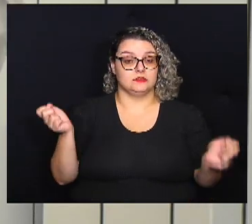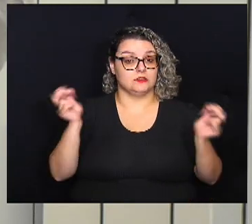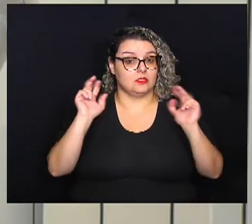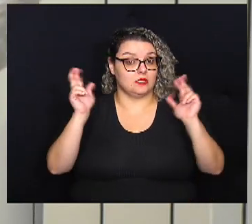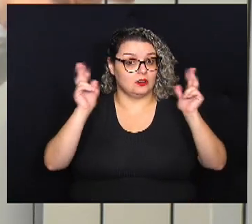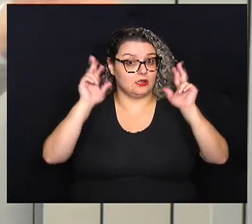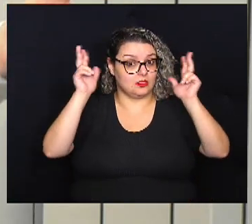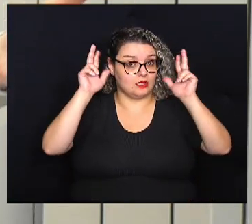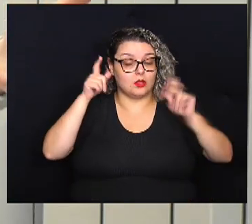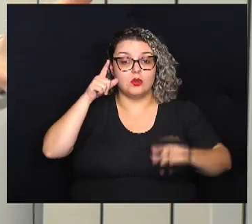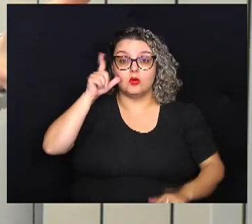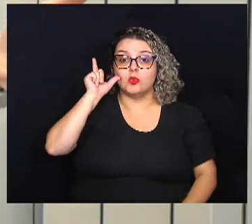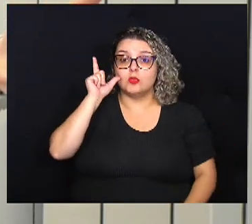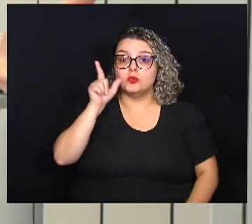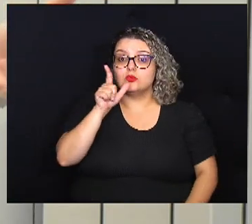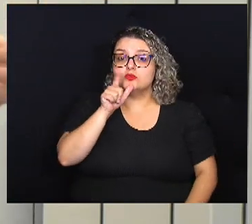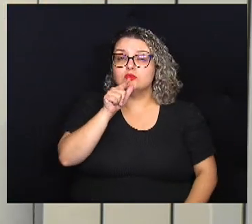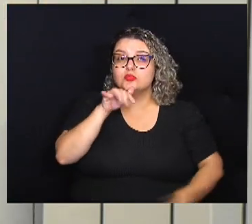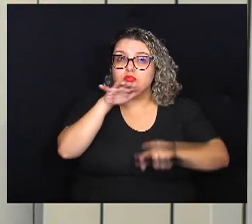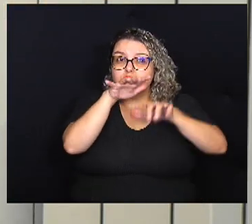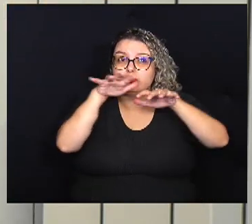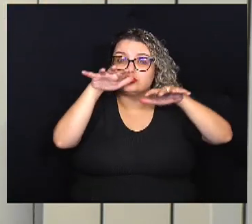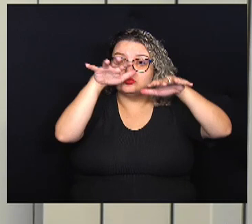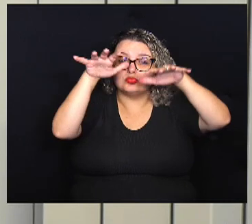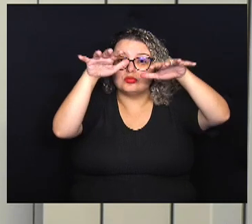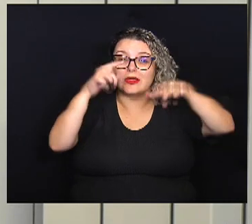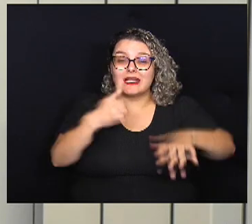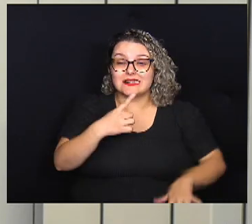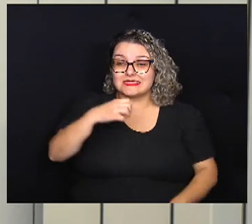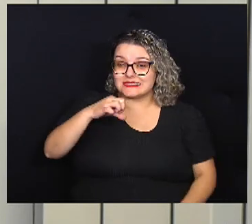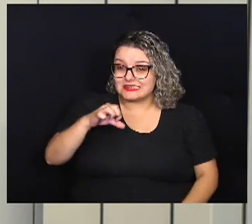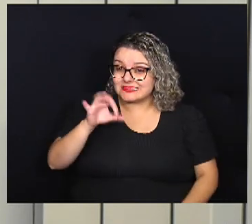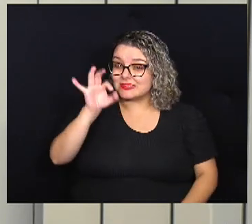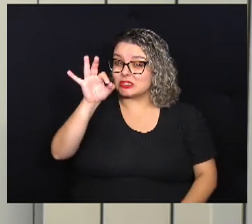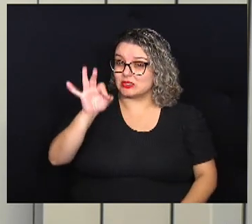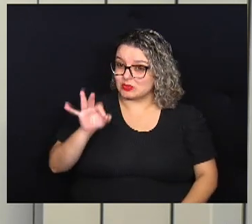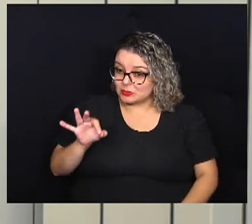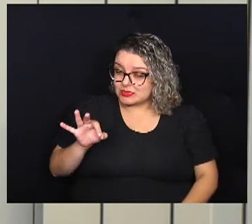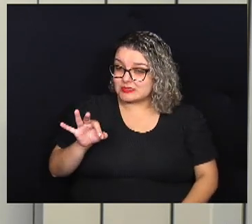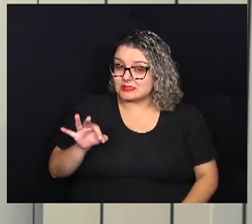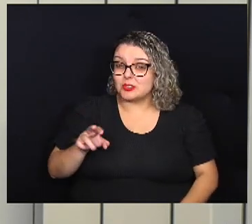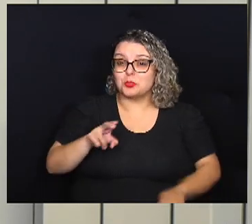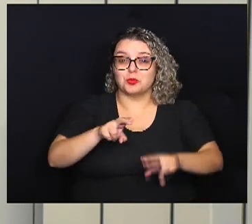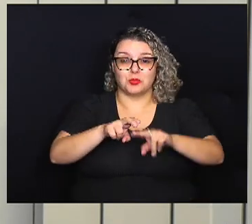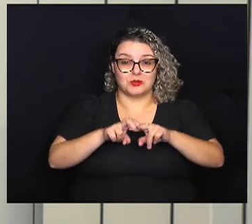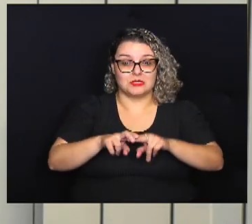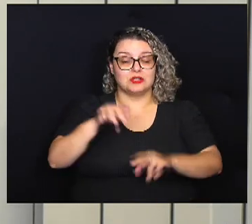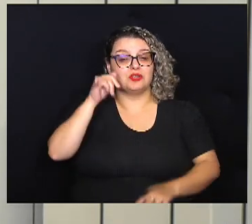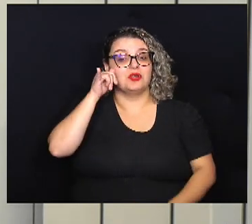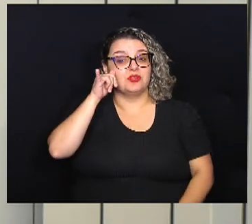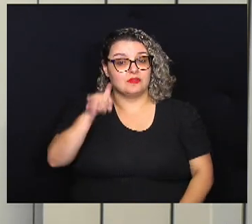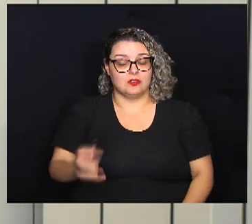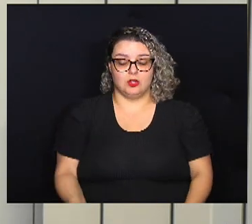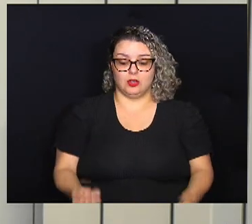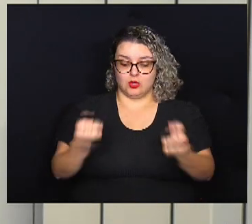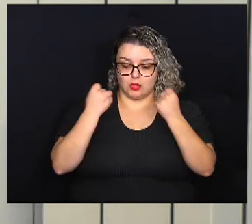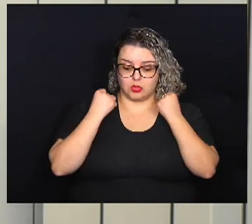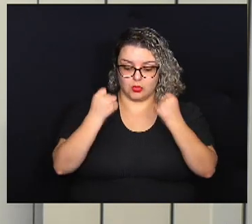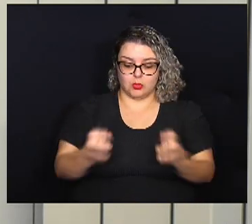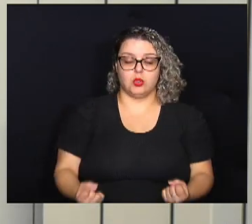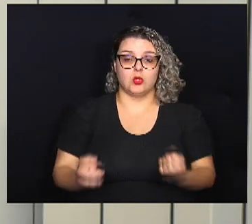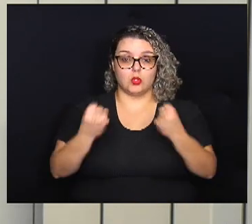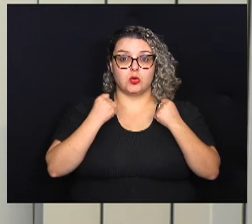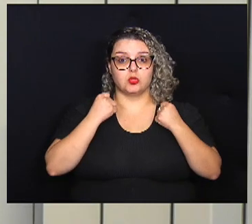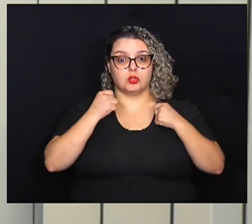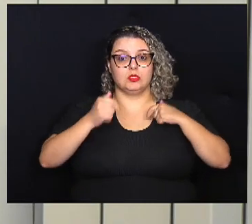alerta. Ontem a umidade relativa do ar chegou a 19%, portanto, evite exercícios físicos e